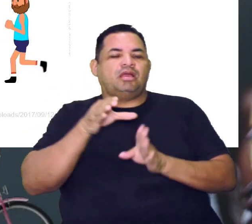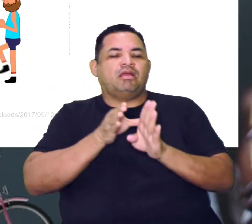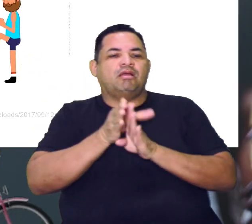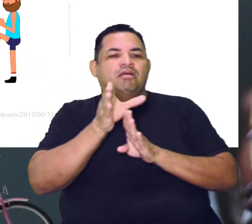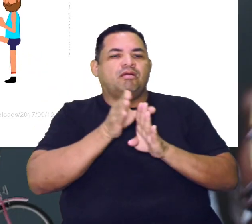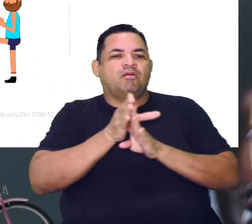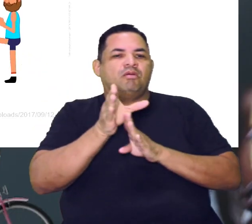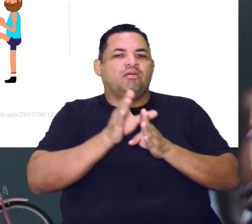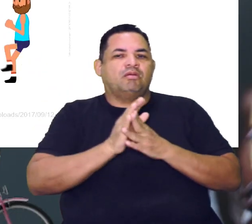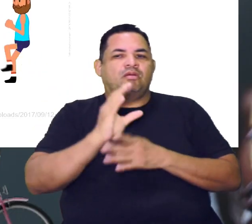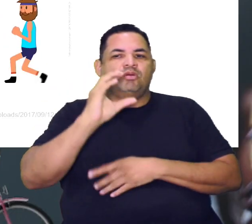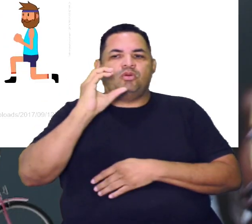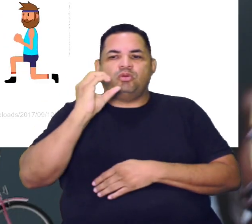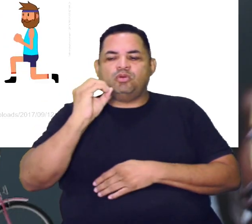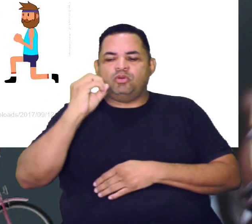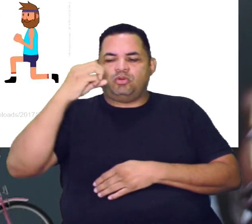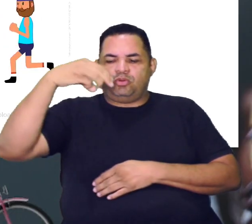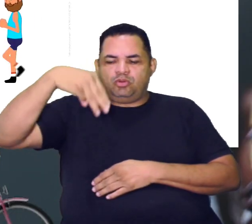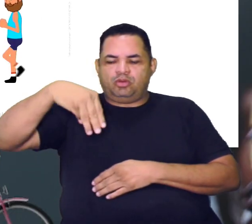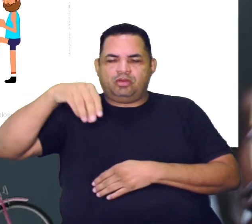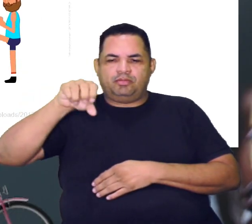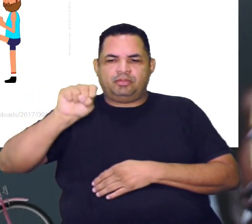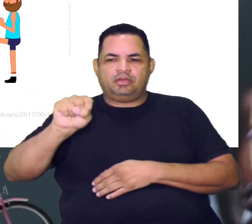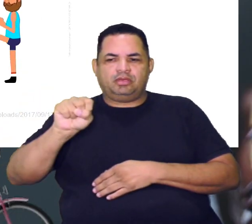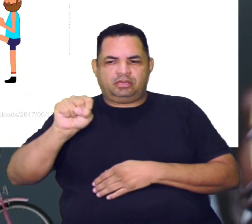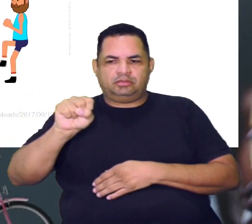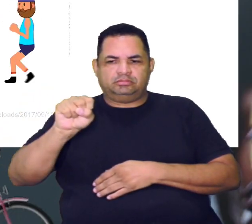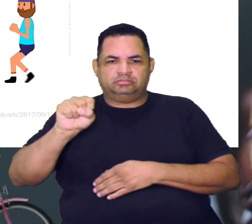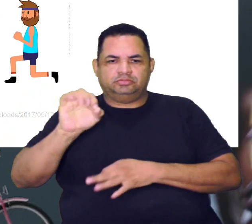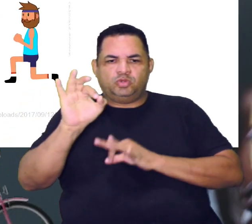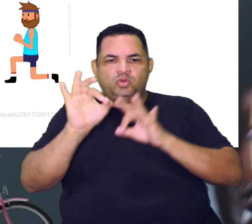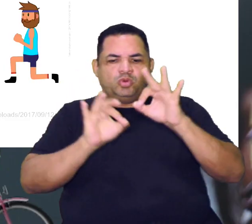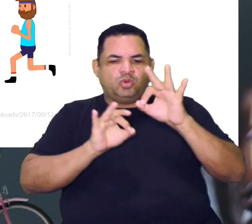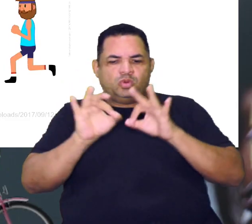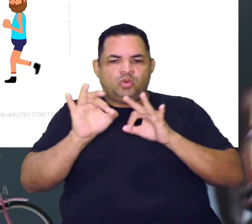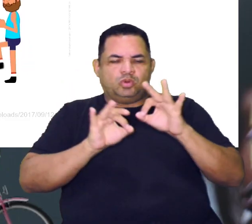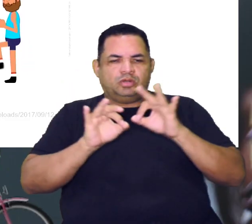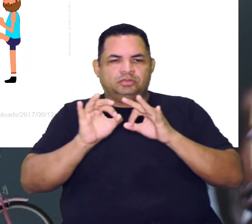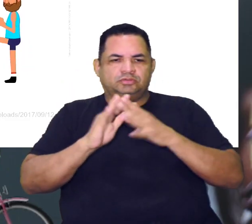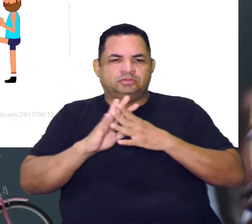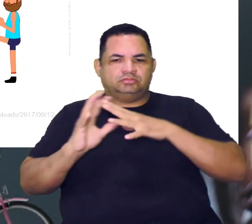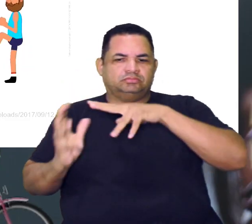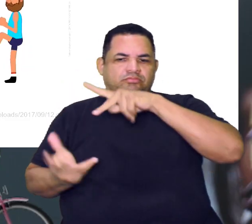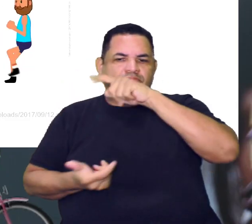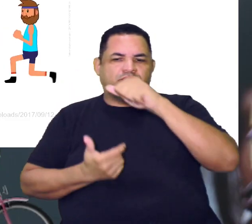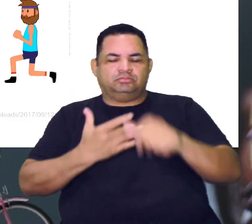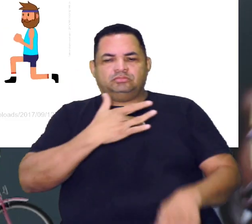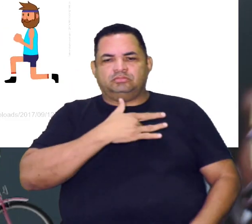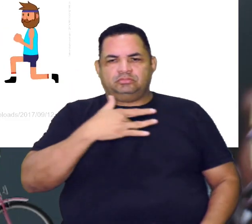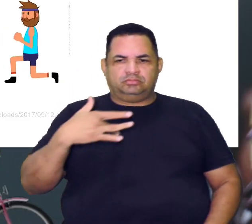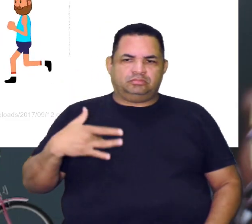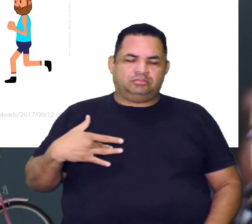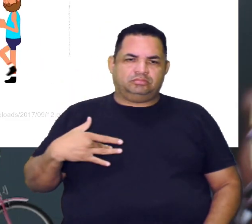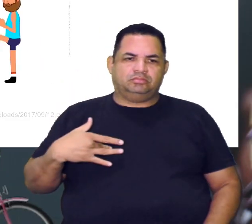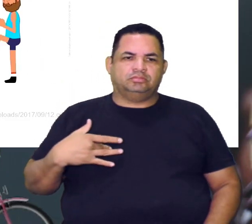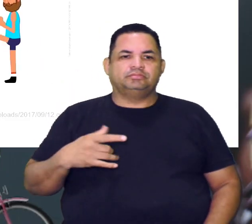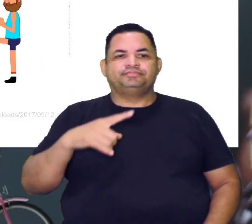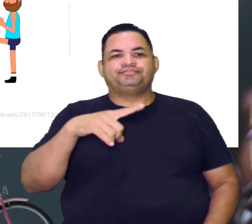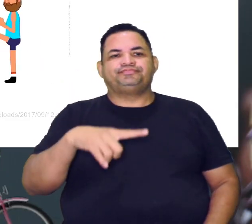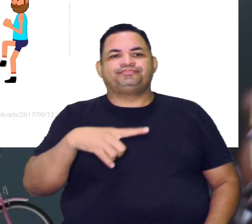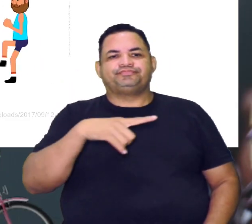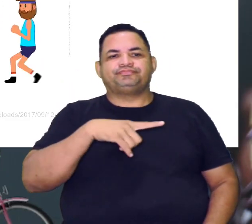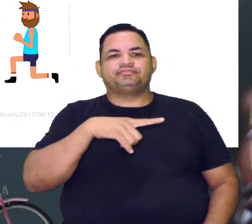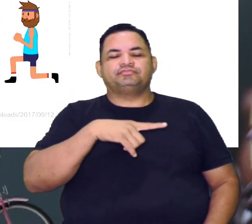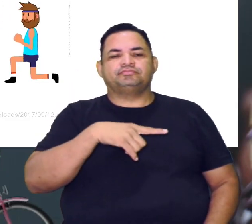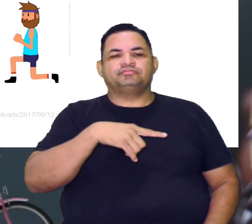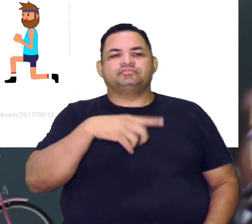recomendado pela OMS, Organização Mundial de Saúde. Então, vamos supor aí que você tem aí os 5